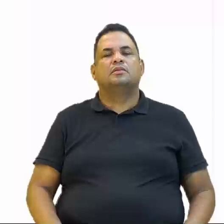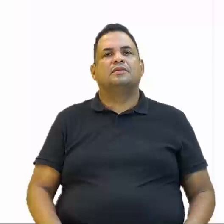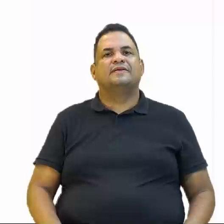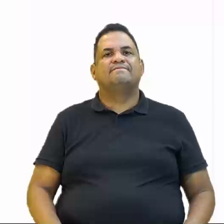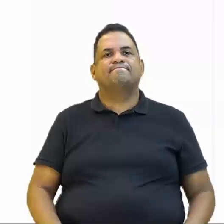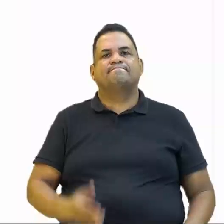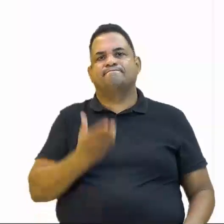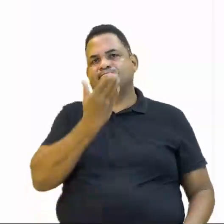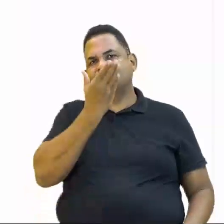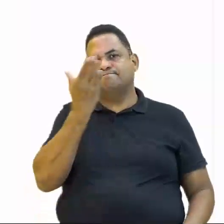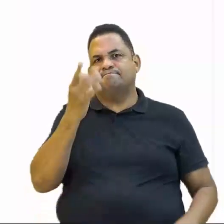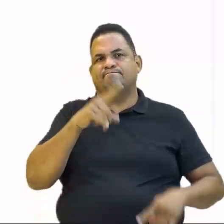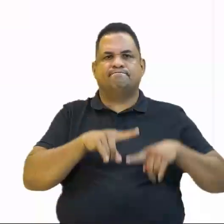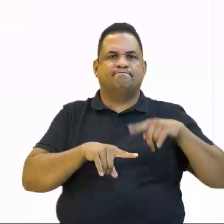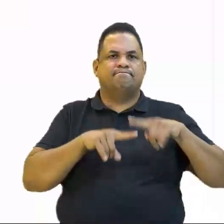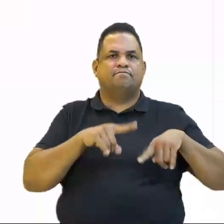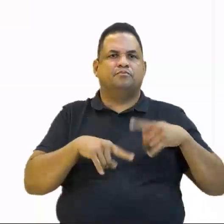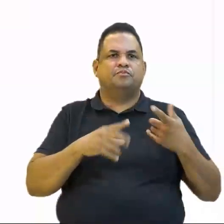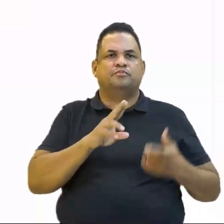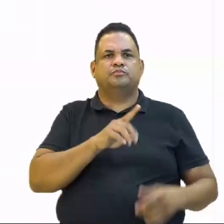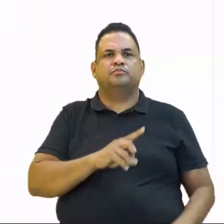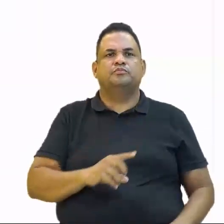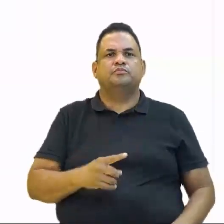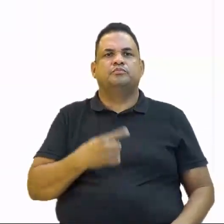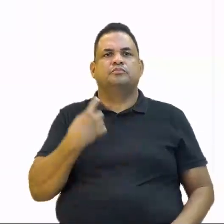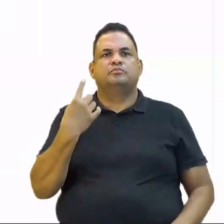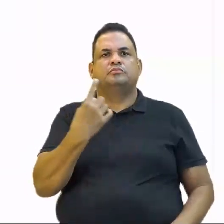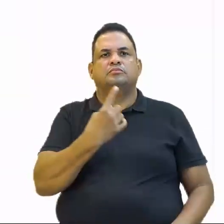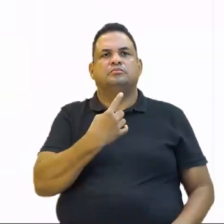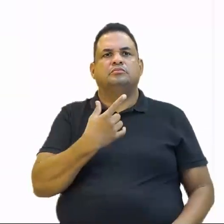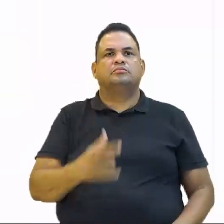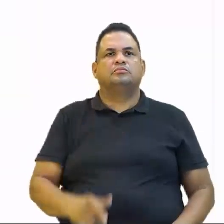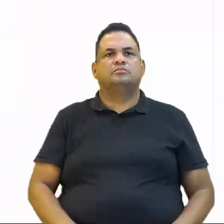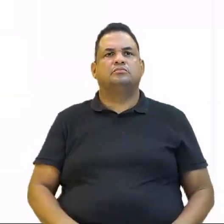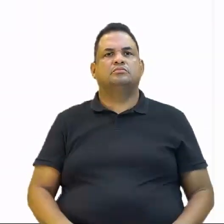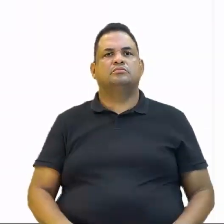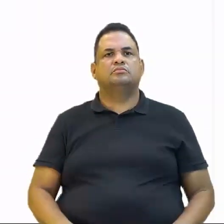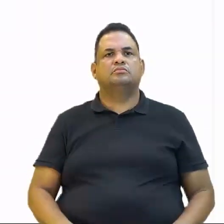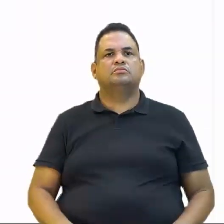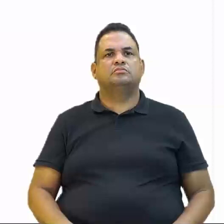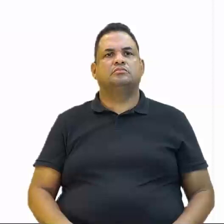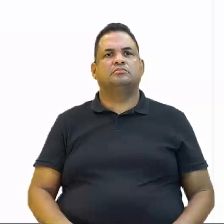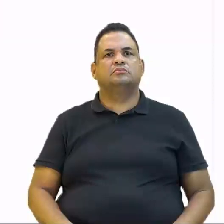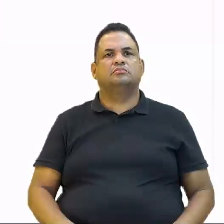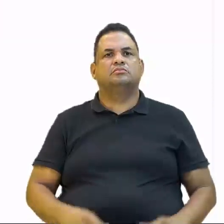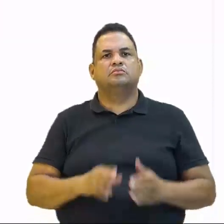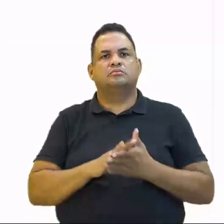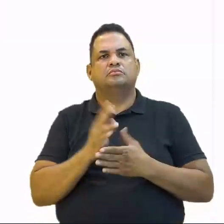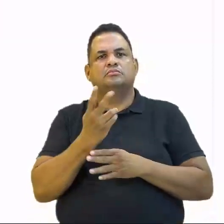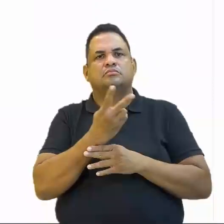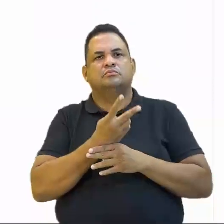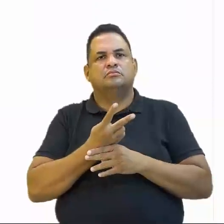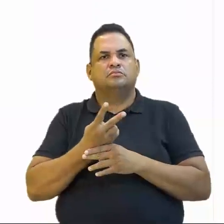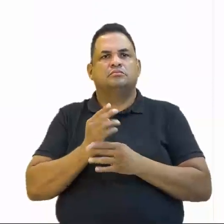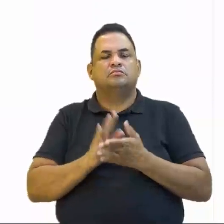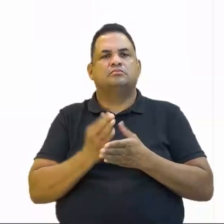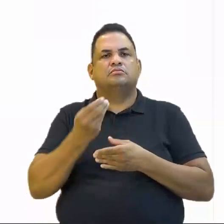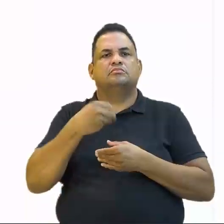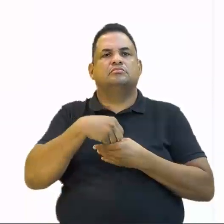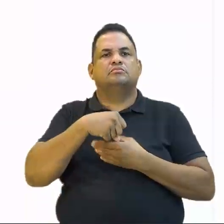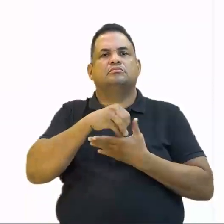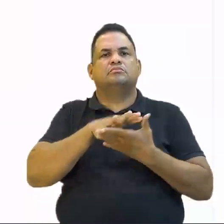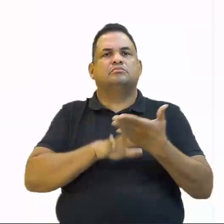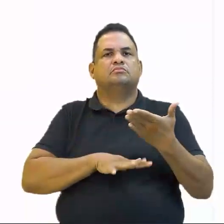esses elementos que nós vamos tratar de procurar dentro das nossas